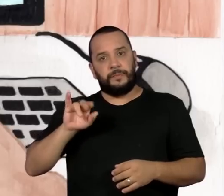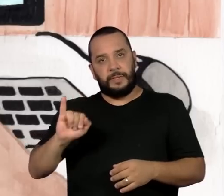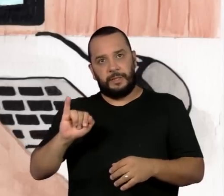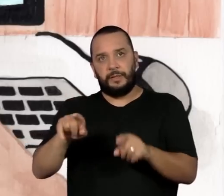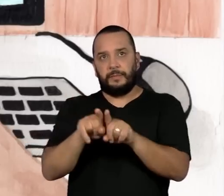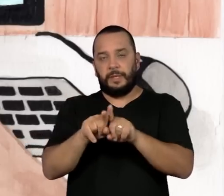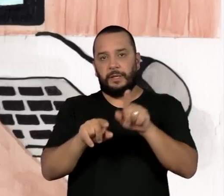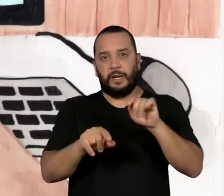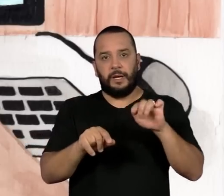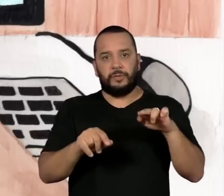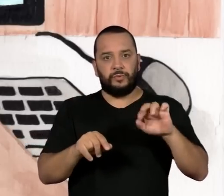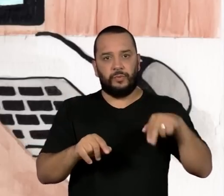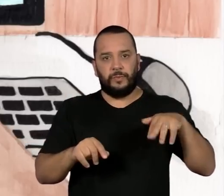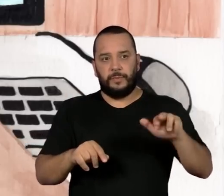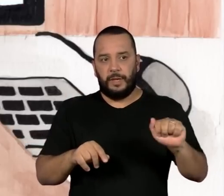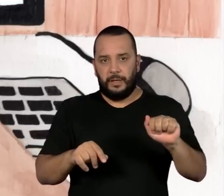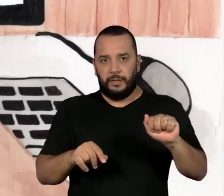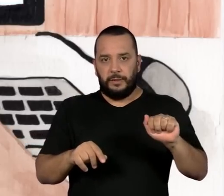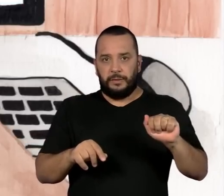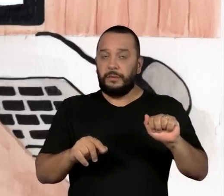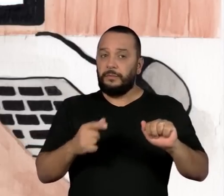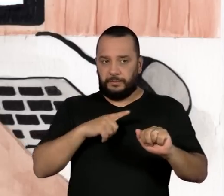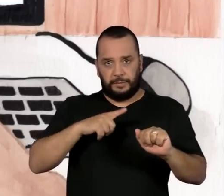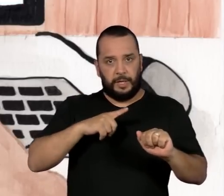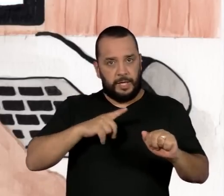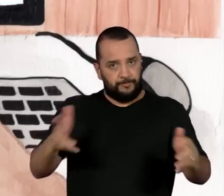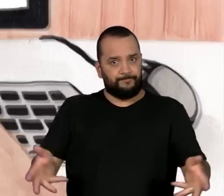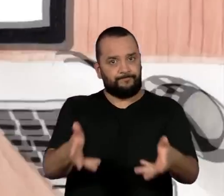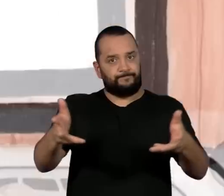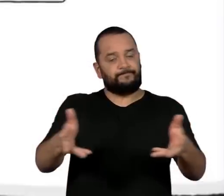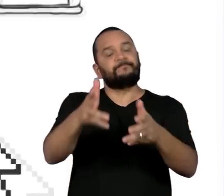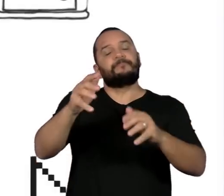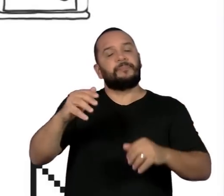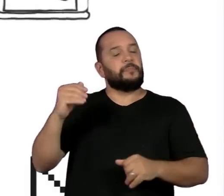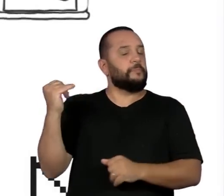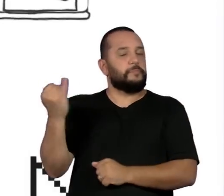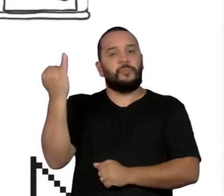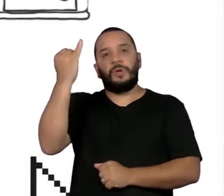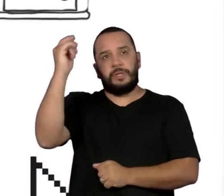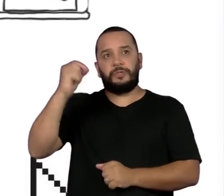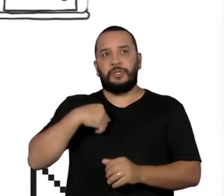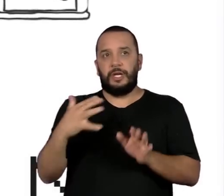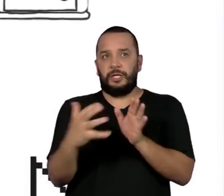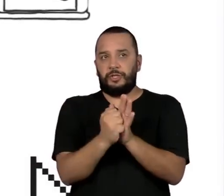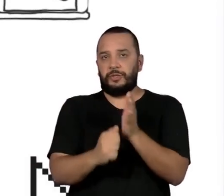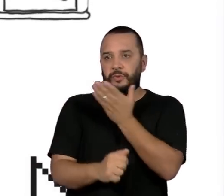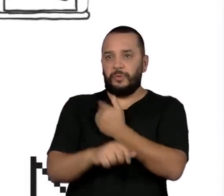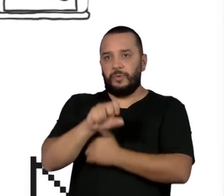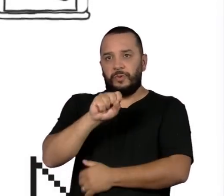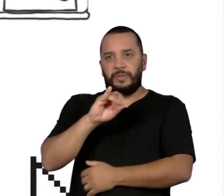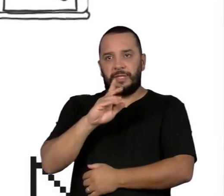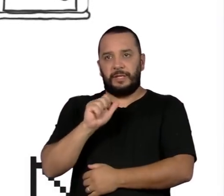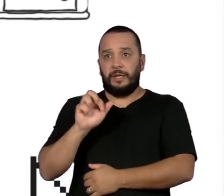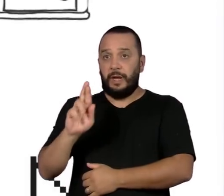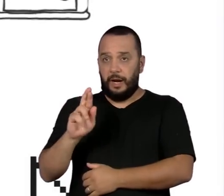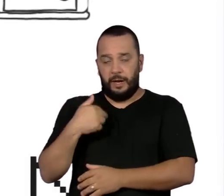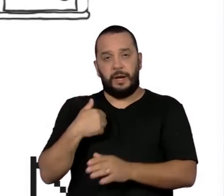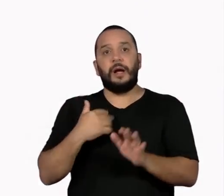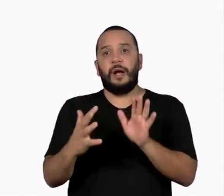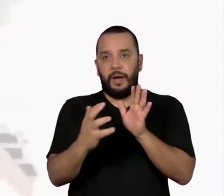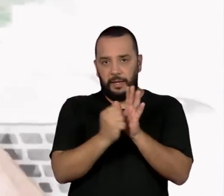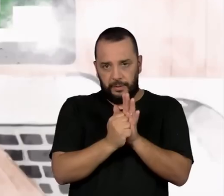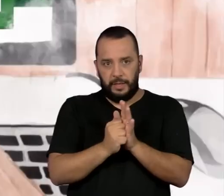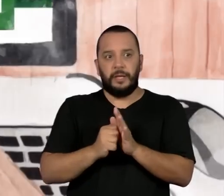A campanha da entidade alerta para a importância do registro no SICAR, Sistema de Cadastro Ambiental